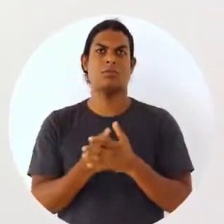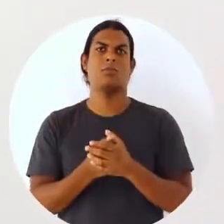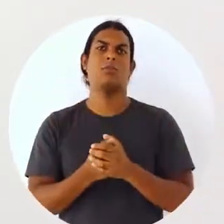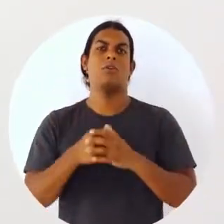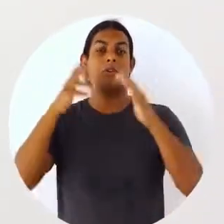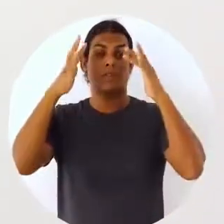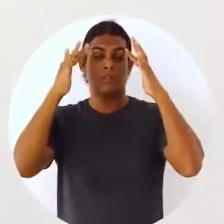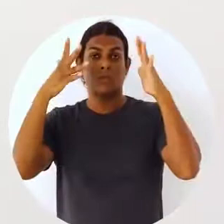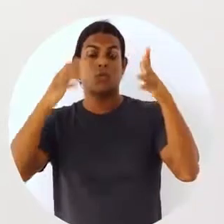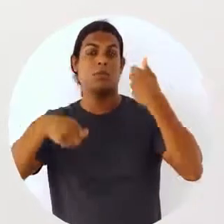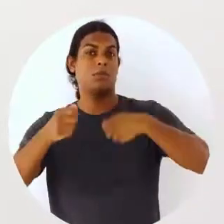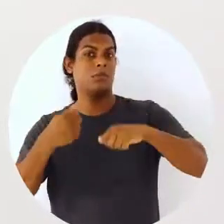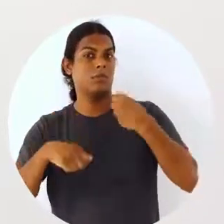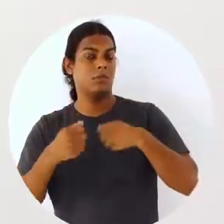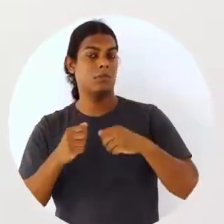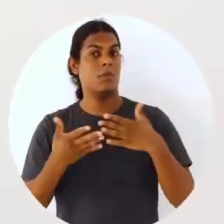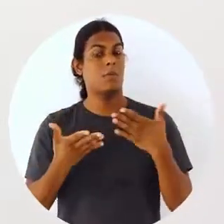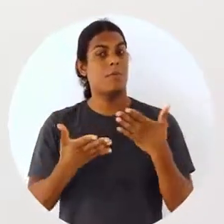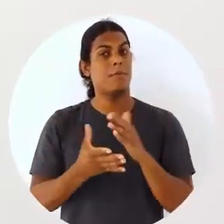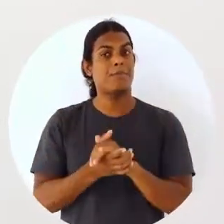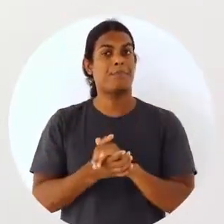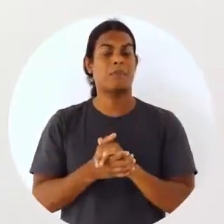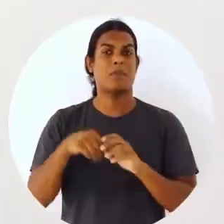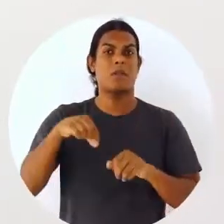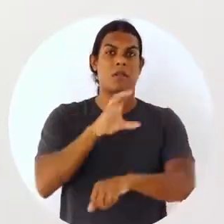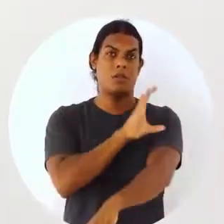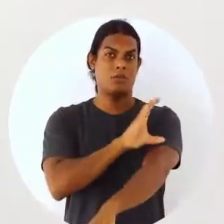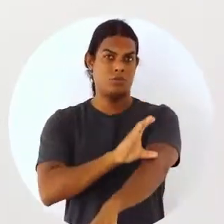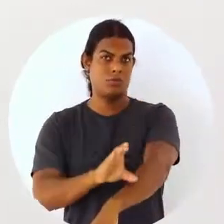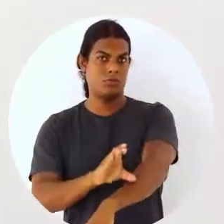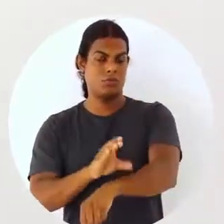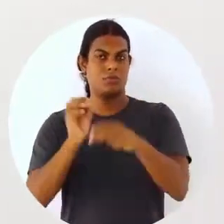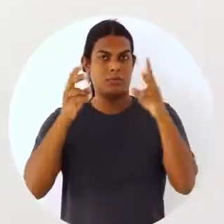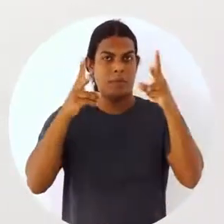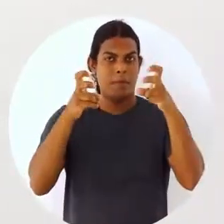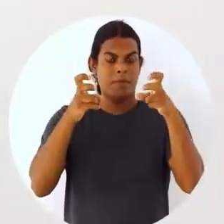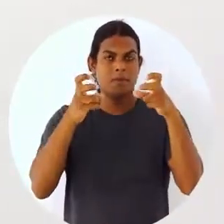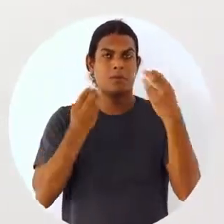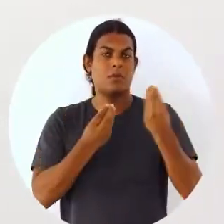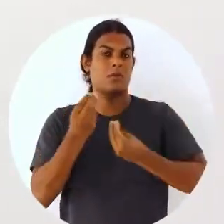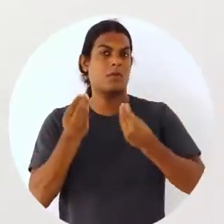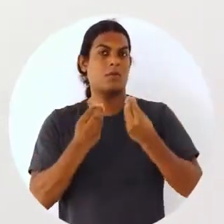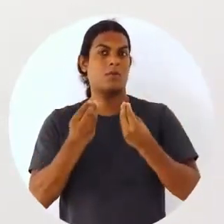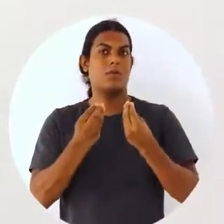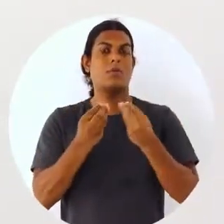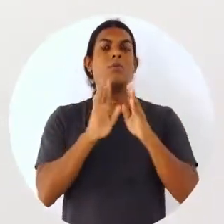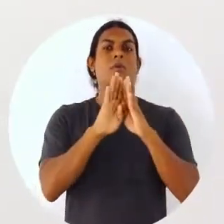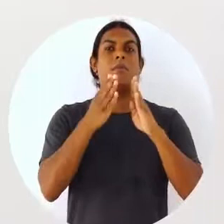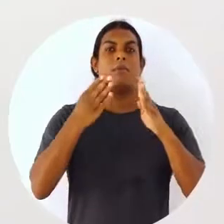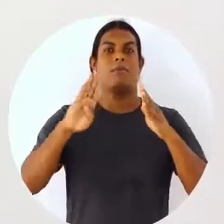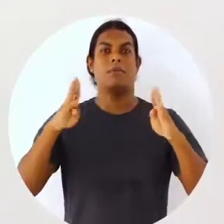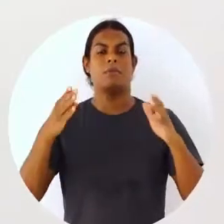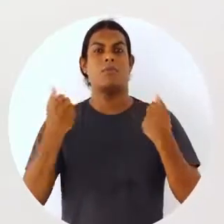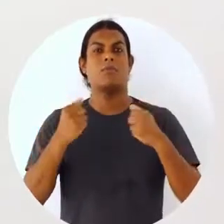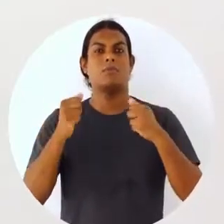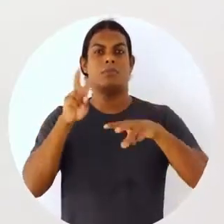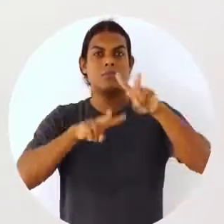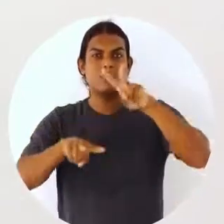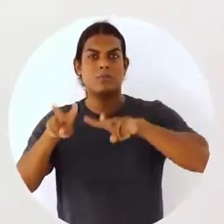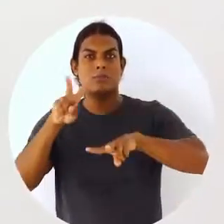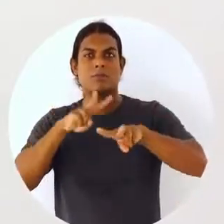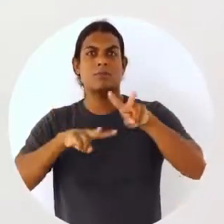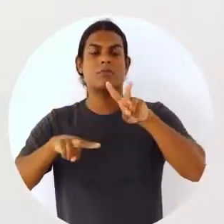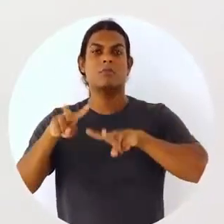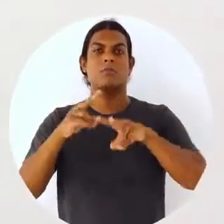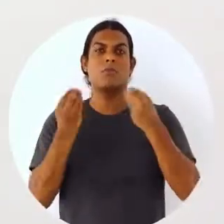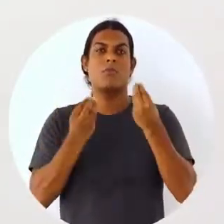teorias administrativas. Bom, ao longo desse curso, vocês vão perceber que, como as bibliotecas elas podem ser observadas como unidades